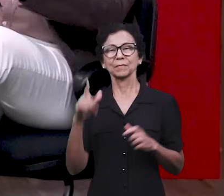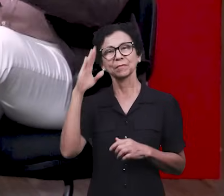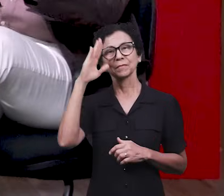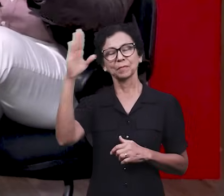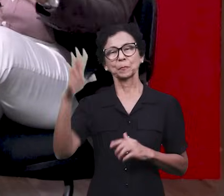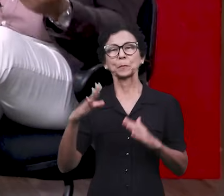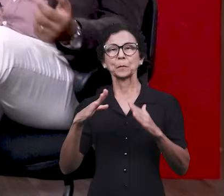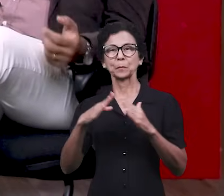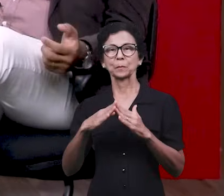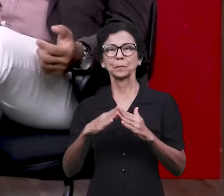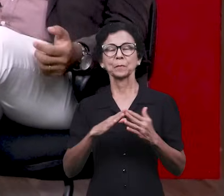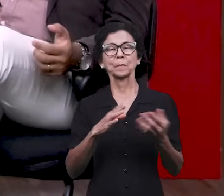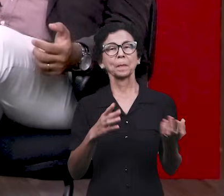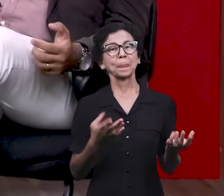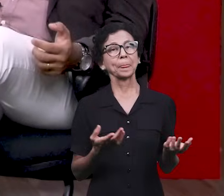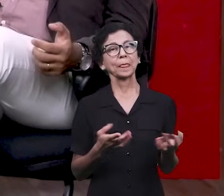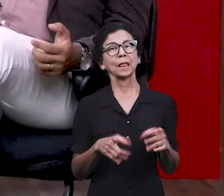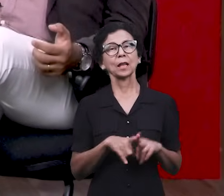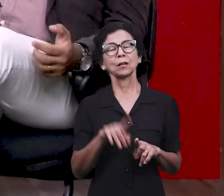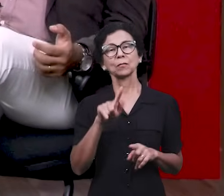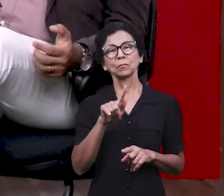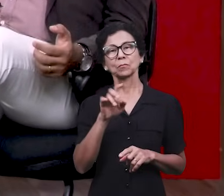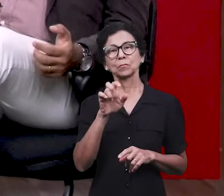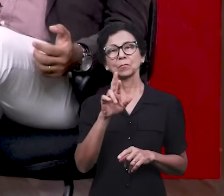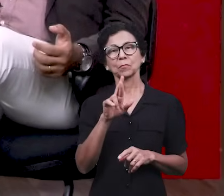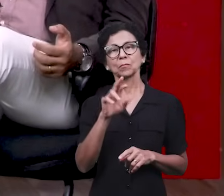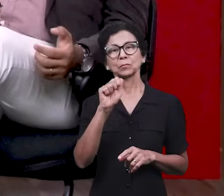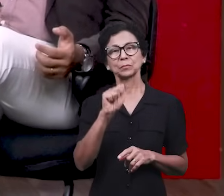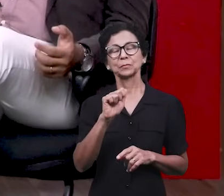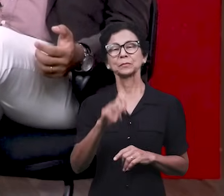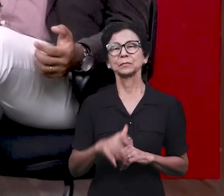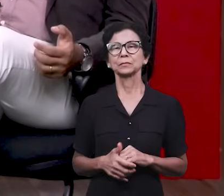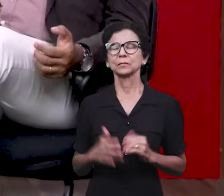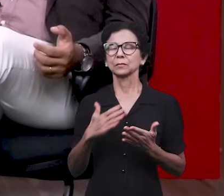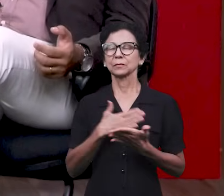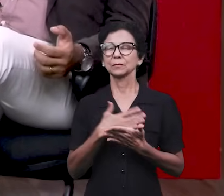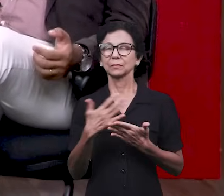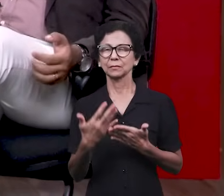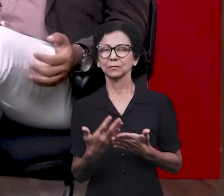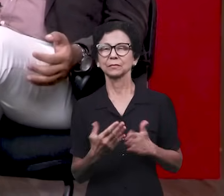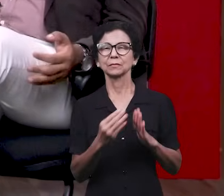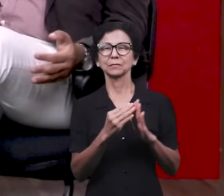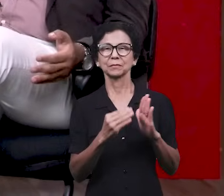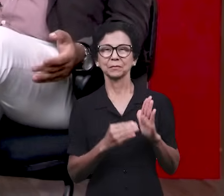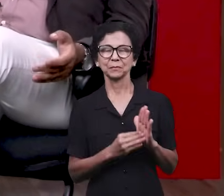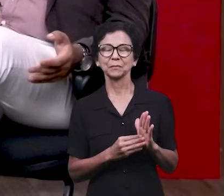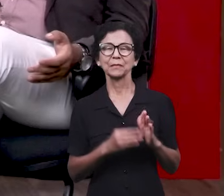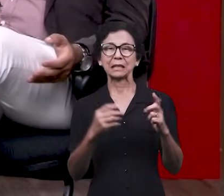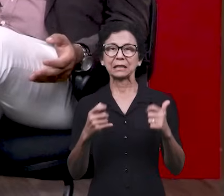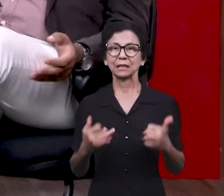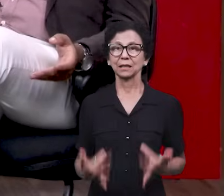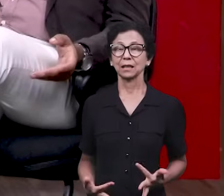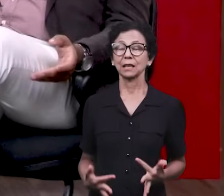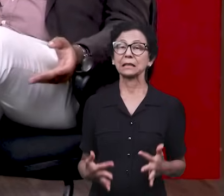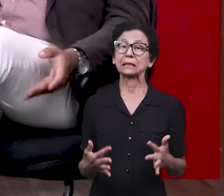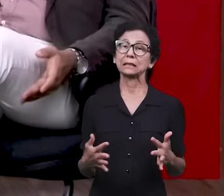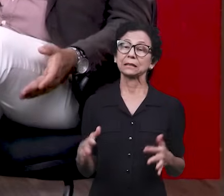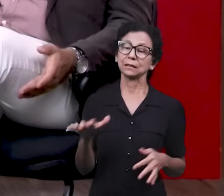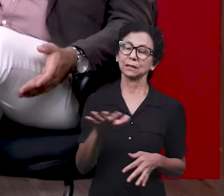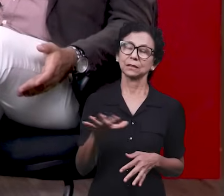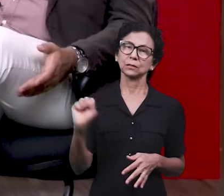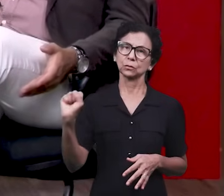o episódio, né? Esse episódio, e na região sul, é importante que Gerar ali é a região